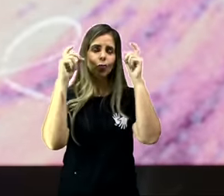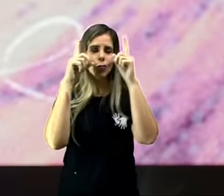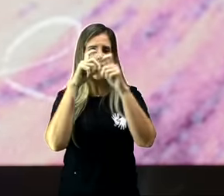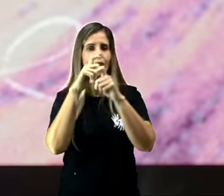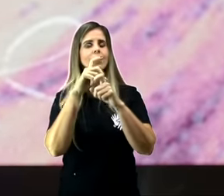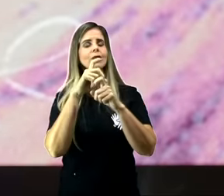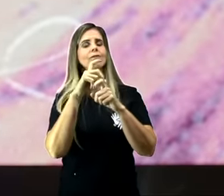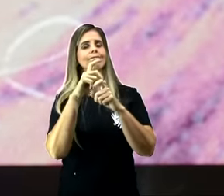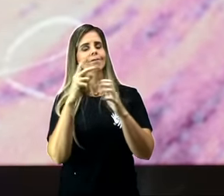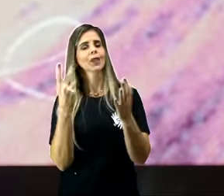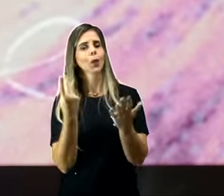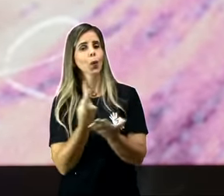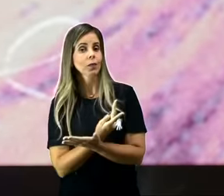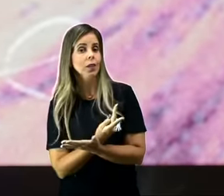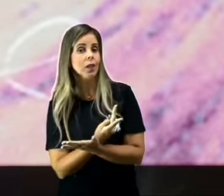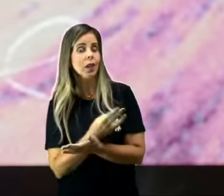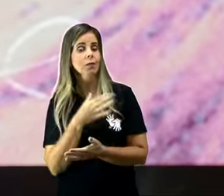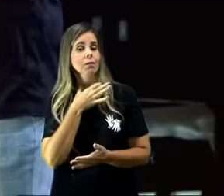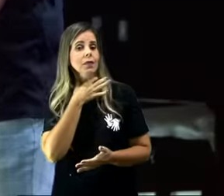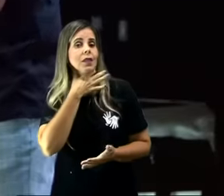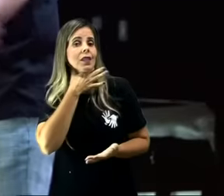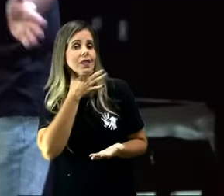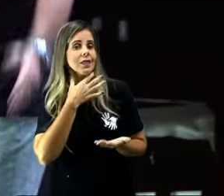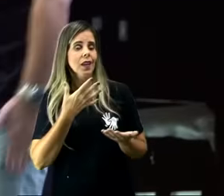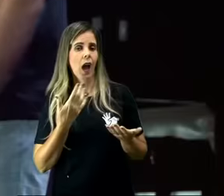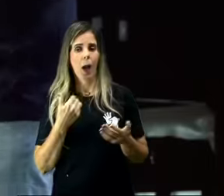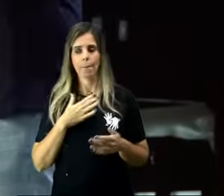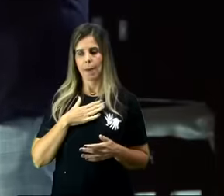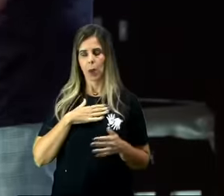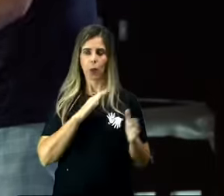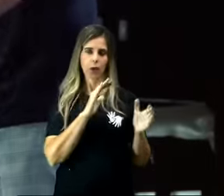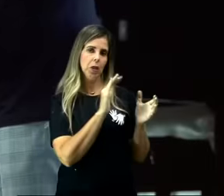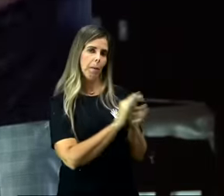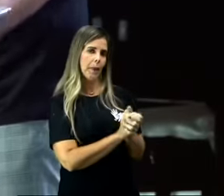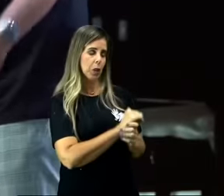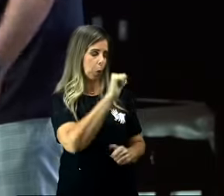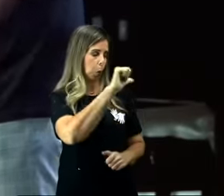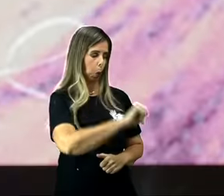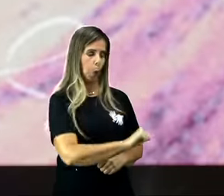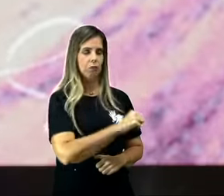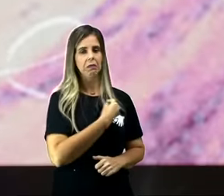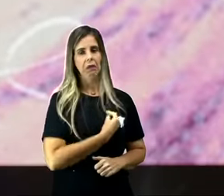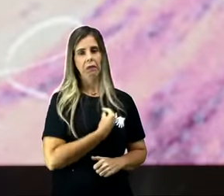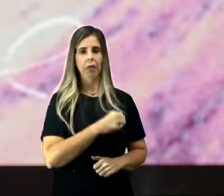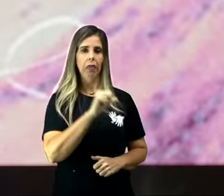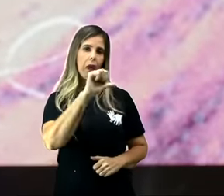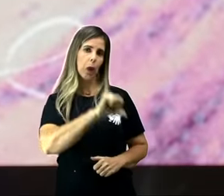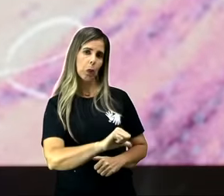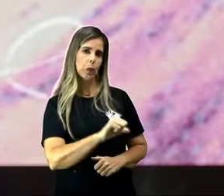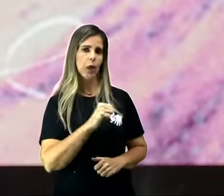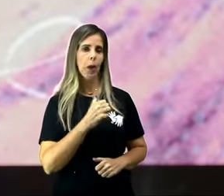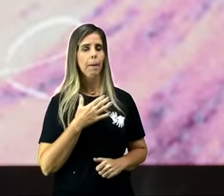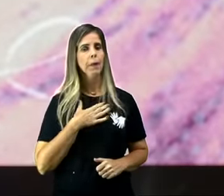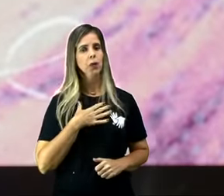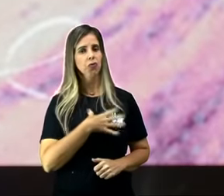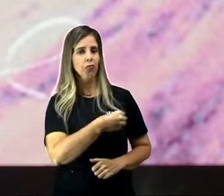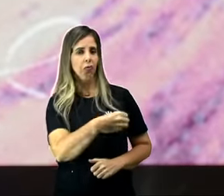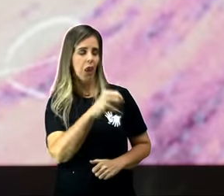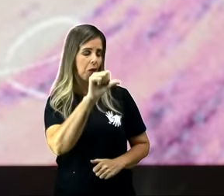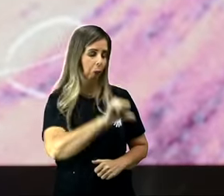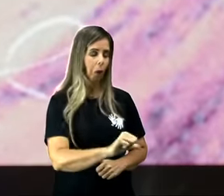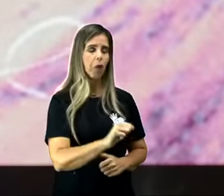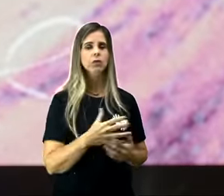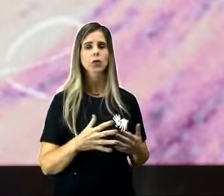que está passando, e está definindo a vida por isso. Meu casamento é uma porcaria, minha vida é uma porcaria, meus filhos é uma porcaria, o que eu estou